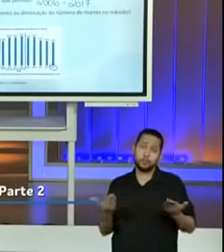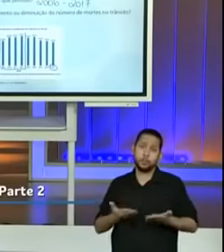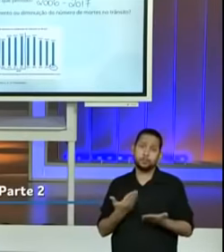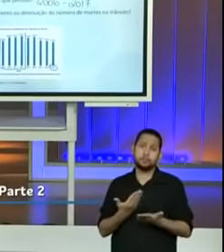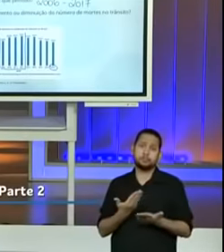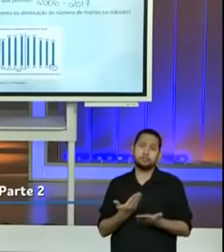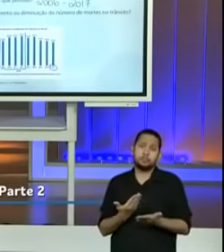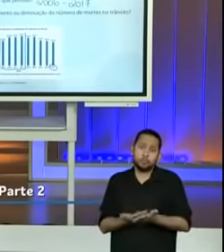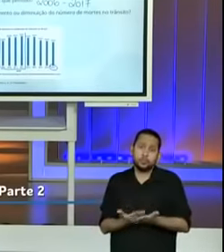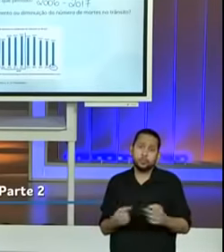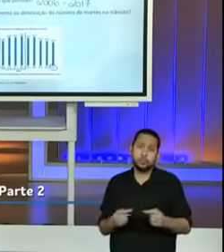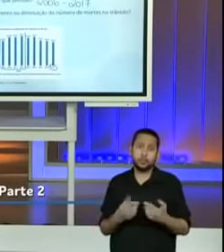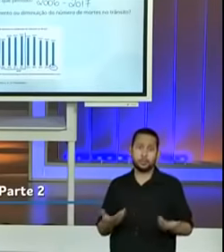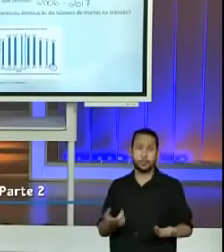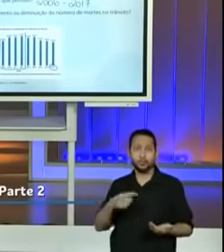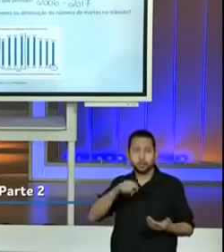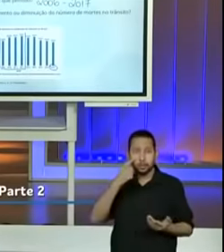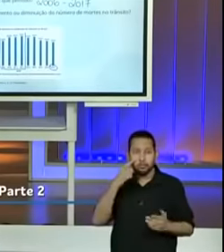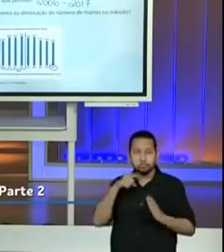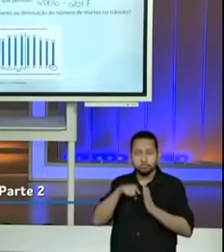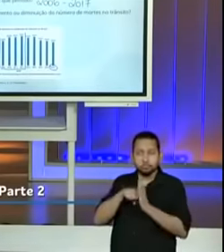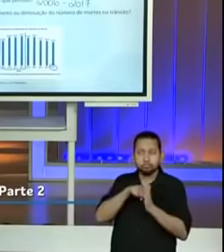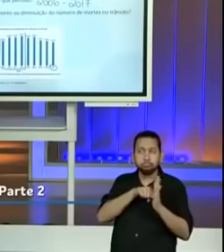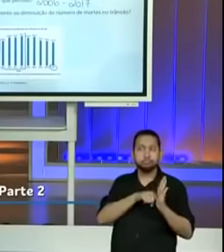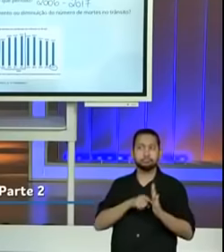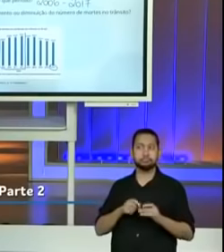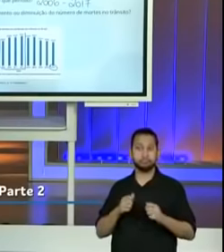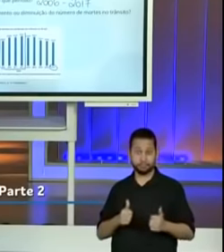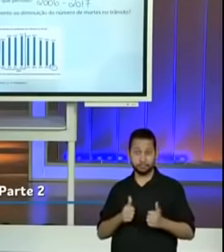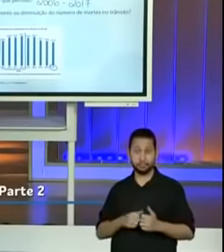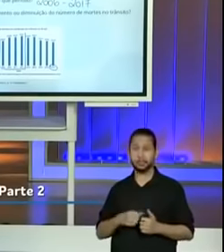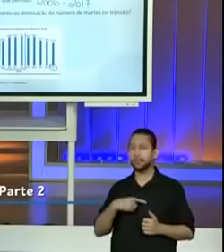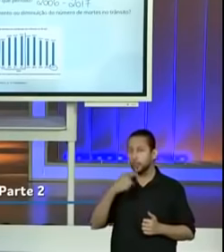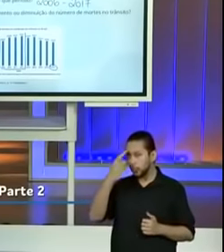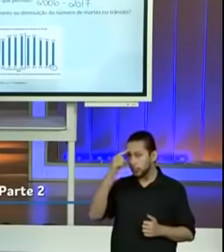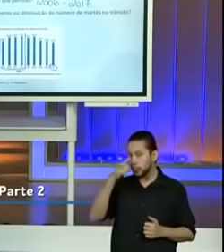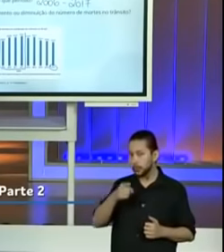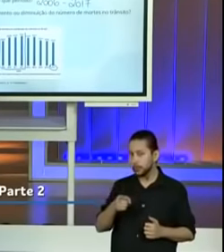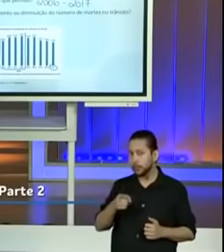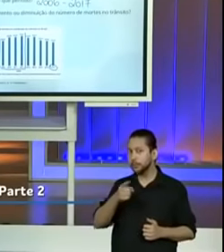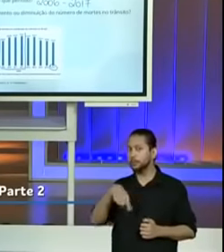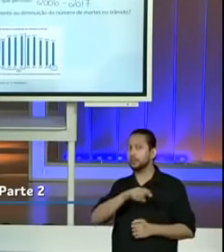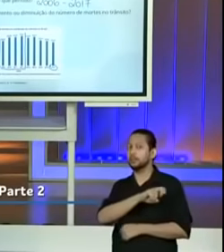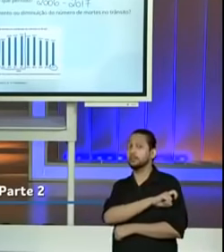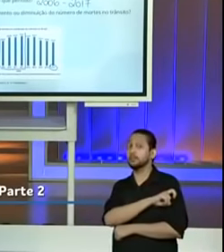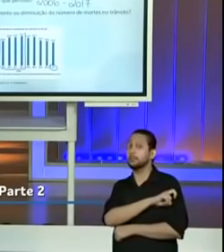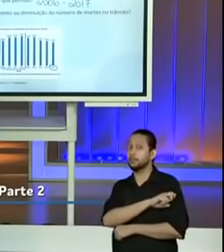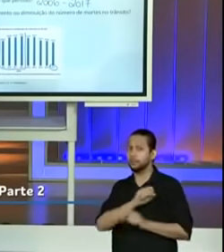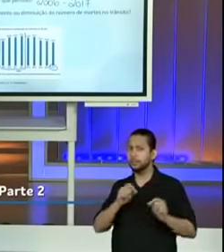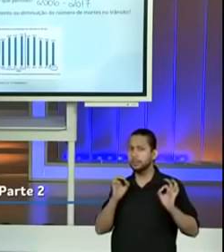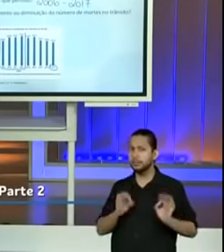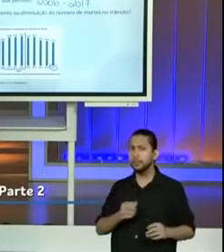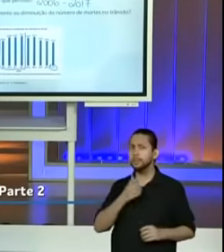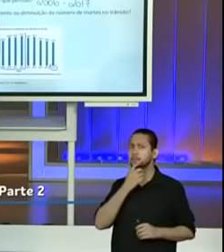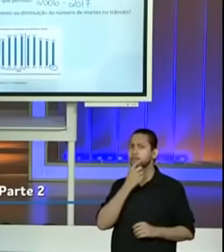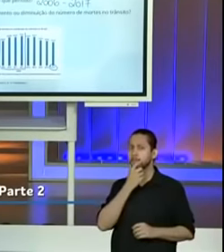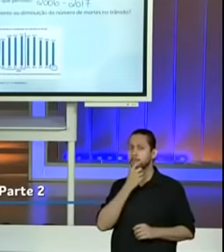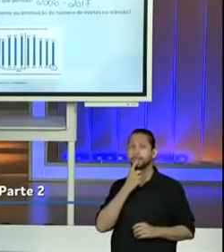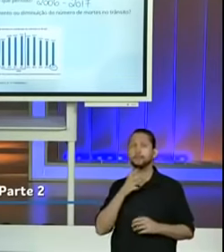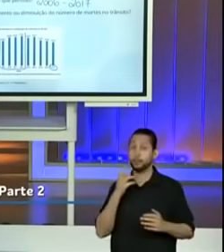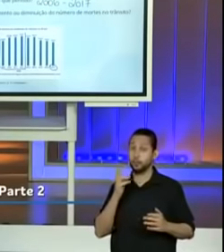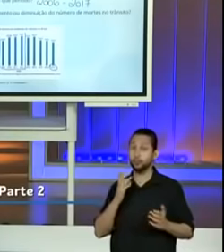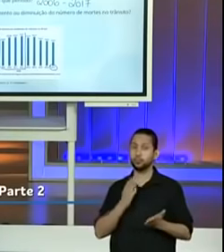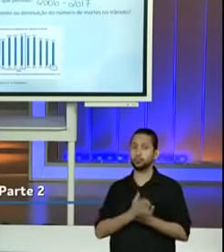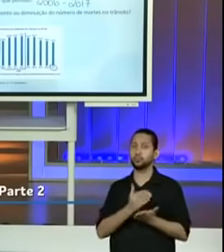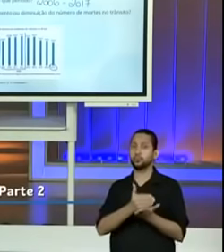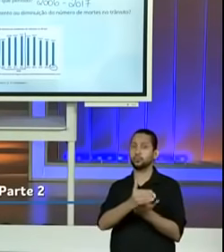hoje, a gente está explorando, tá? Alguma dúvida, galerinha do quinto ano? Tudo certo? Vamos